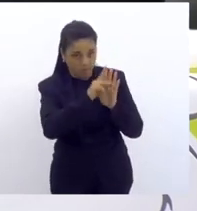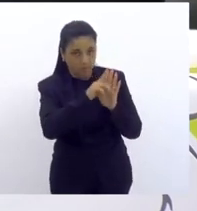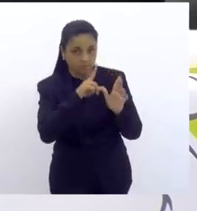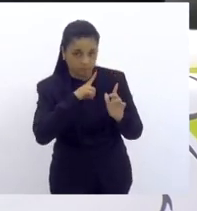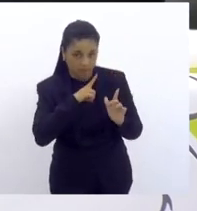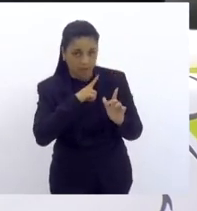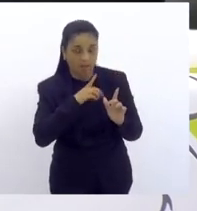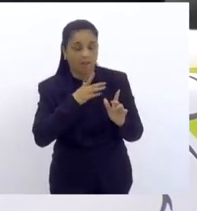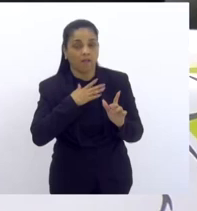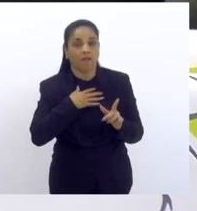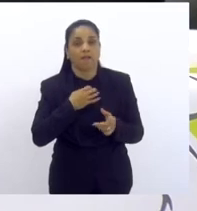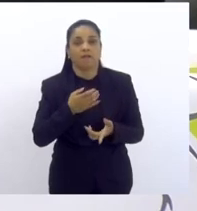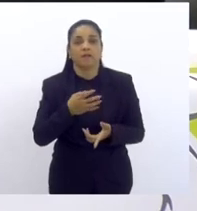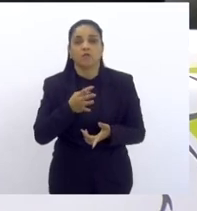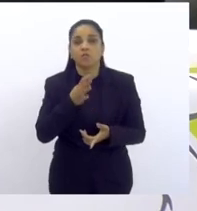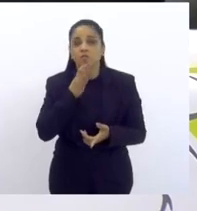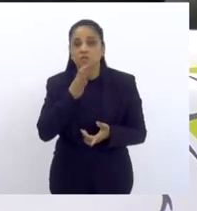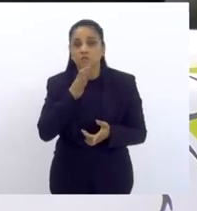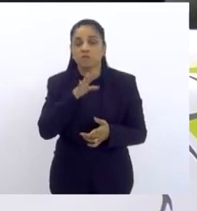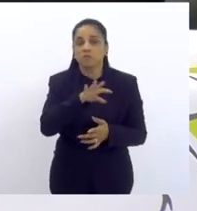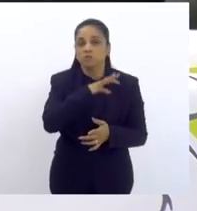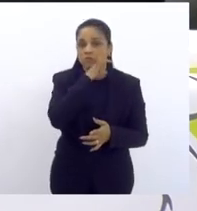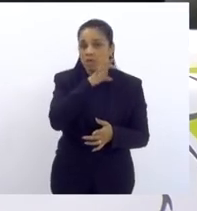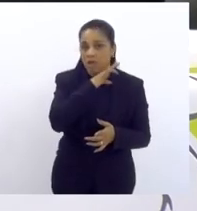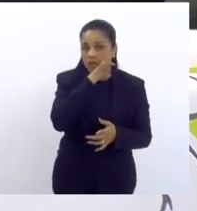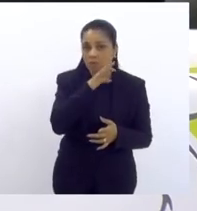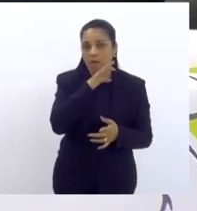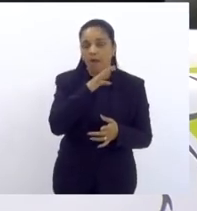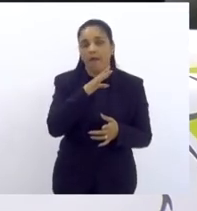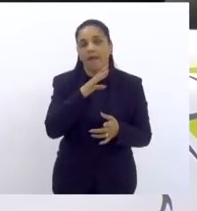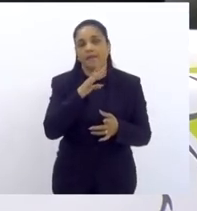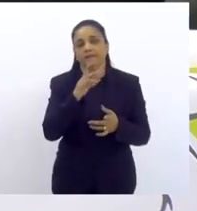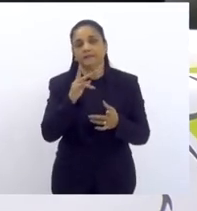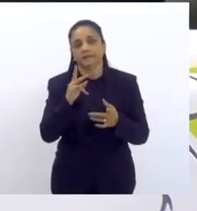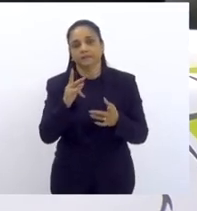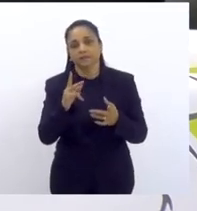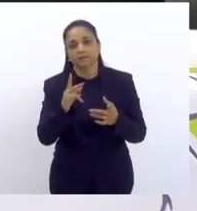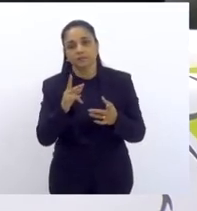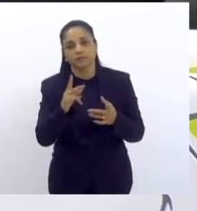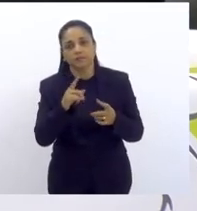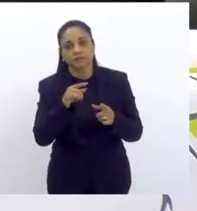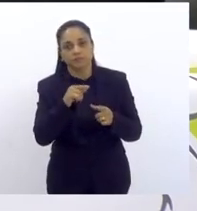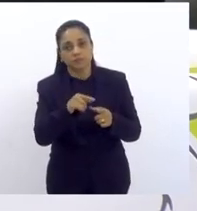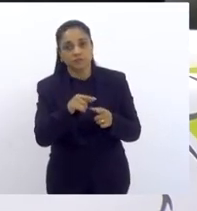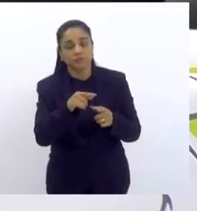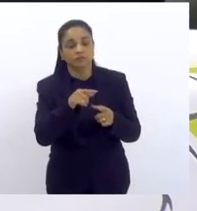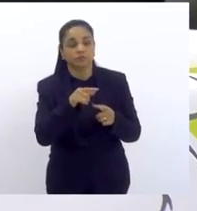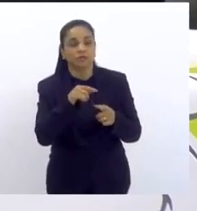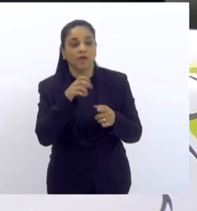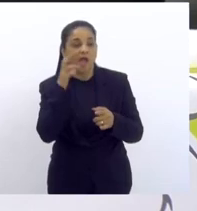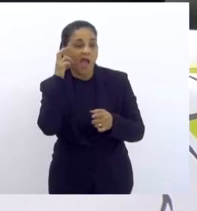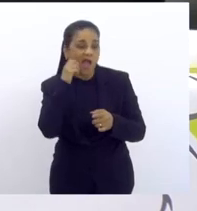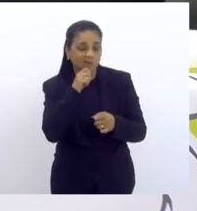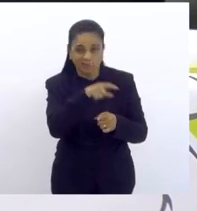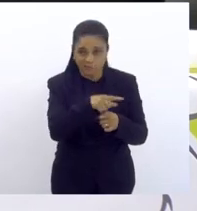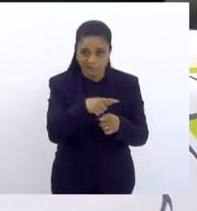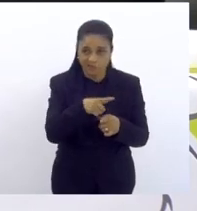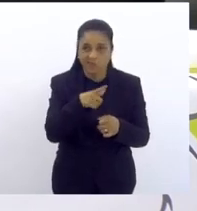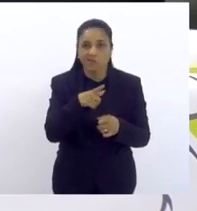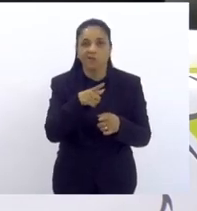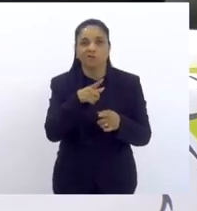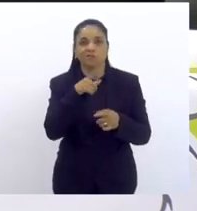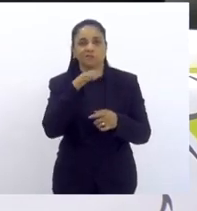reconhecimento dos animais não humanos como seres sencientes fazendo jus a tutela jurisdicional que é um projeto